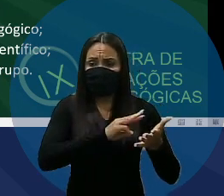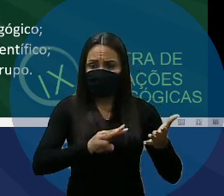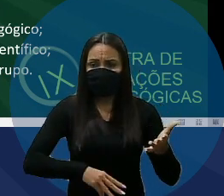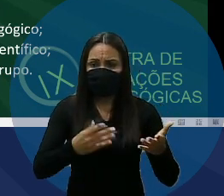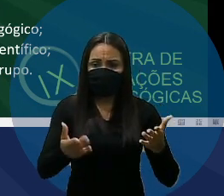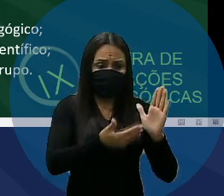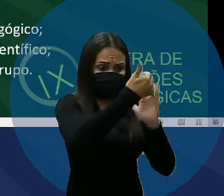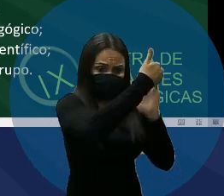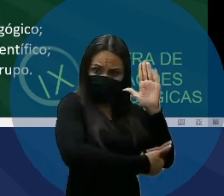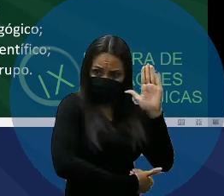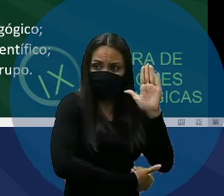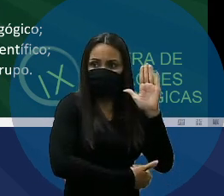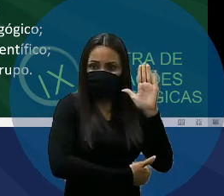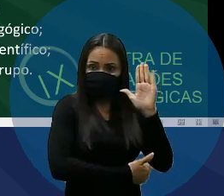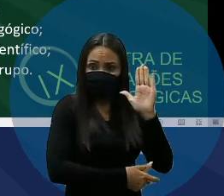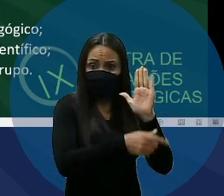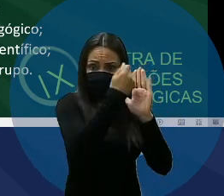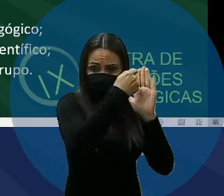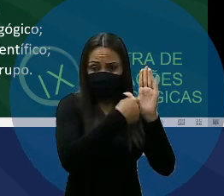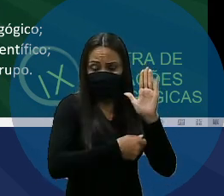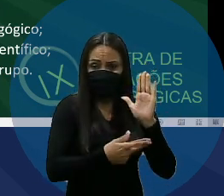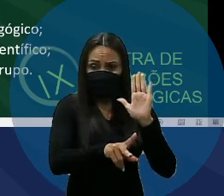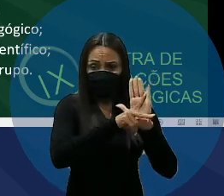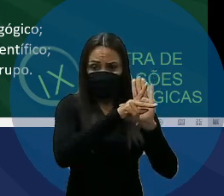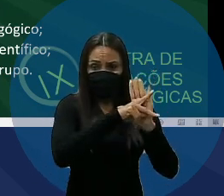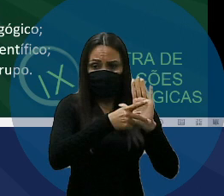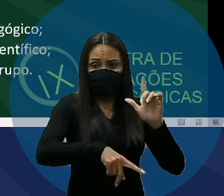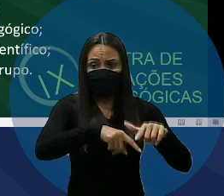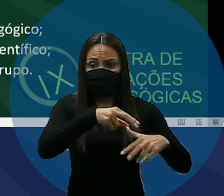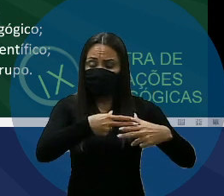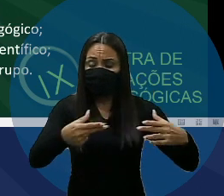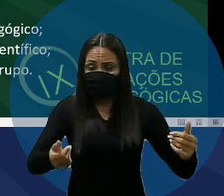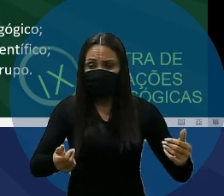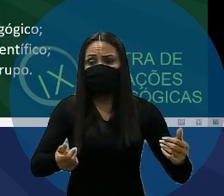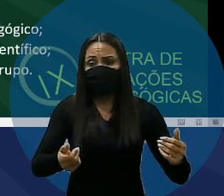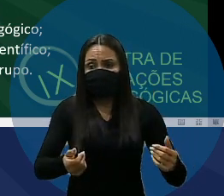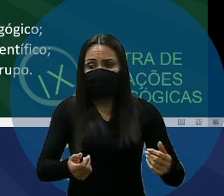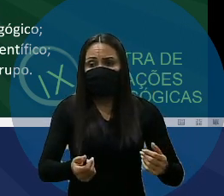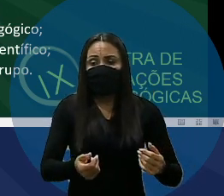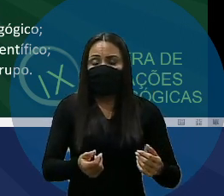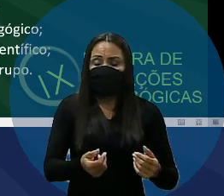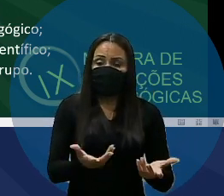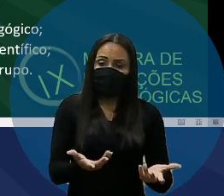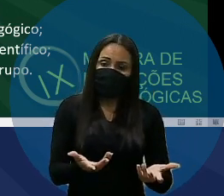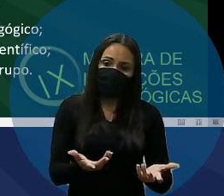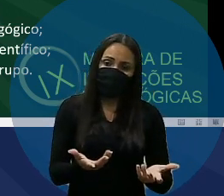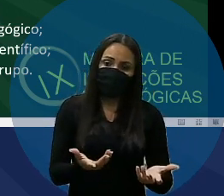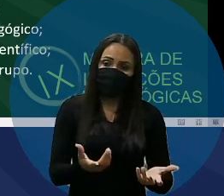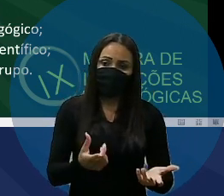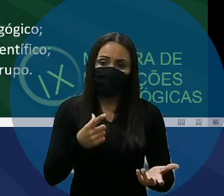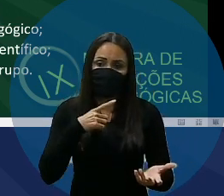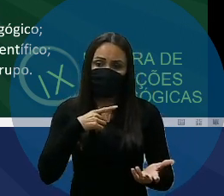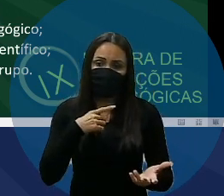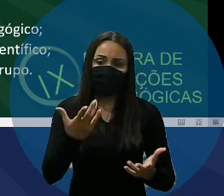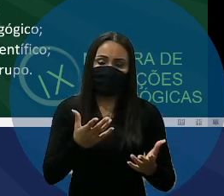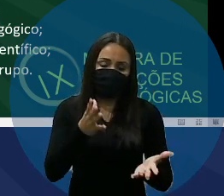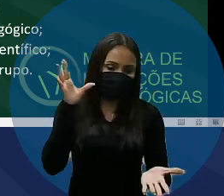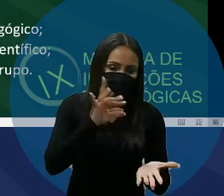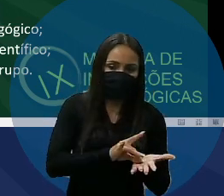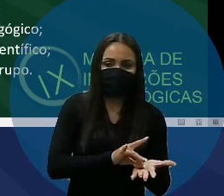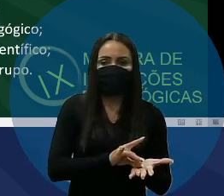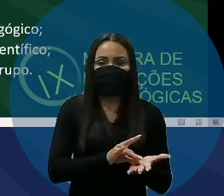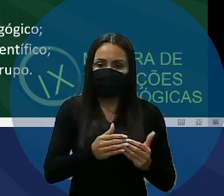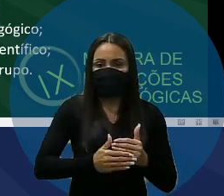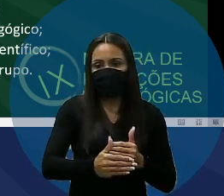exercício, inclusive no próprio material do PIBID, e eles também, essa listinha foi aplicada com eles,